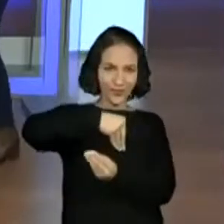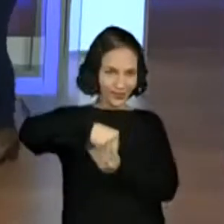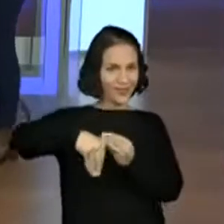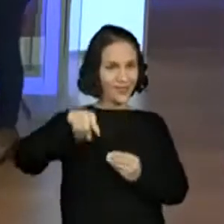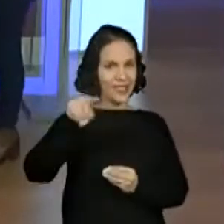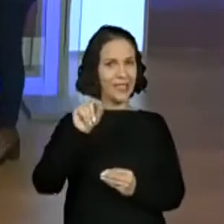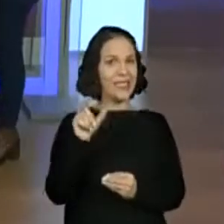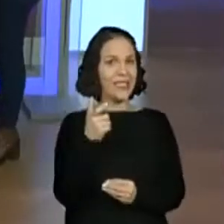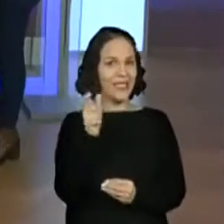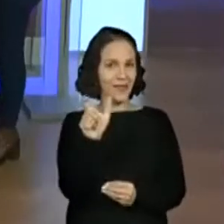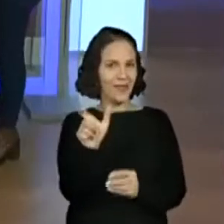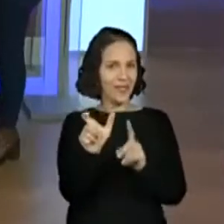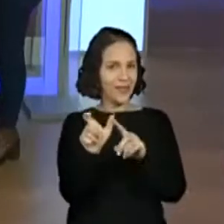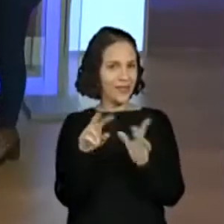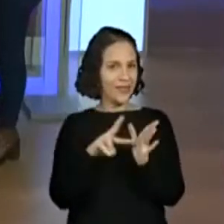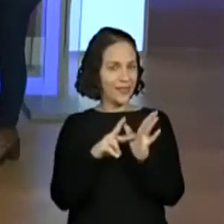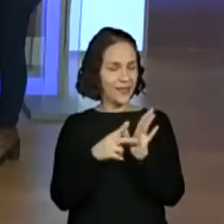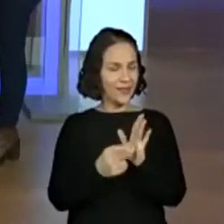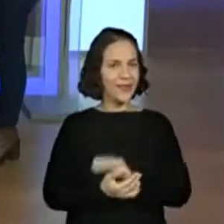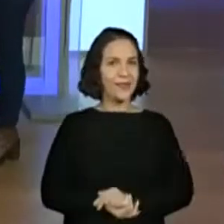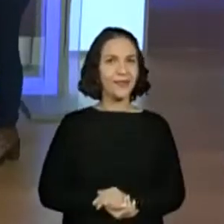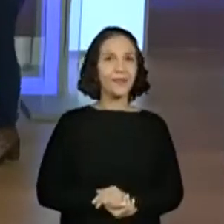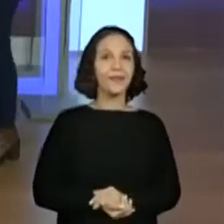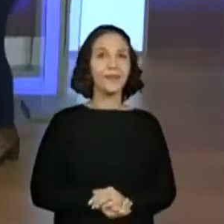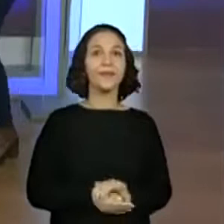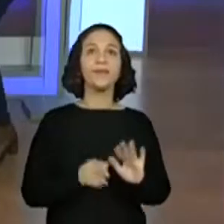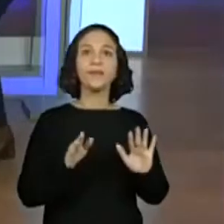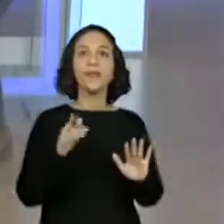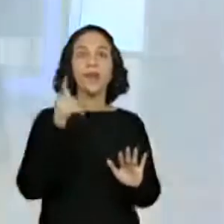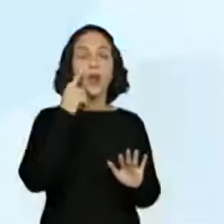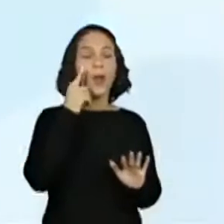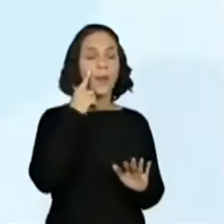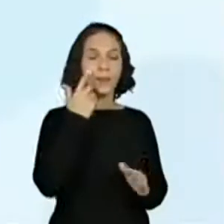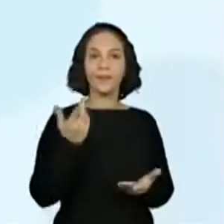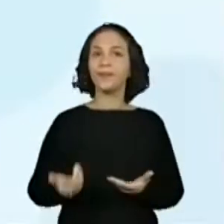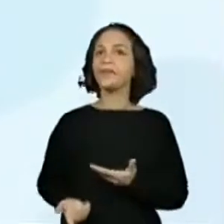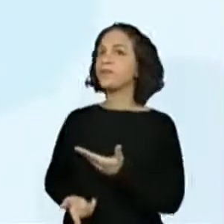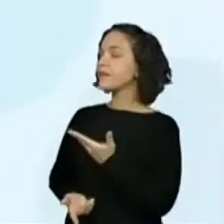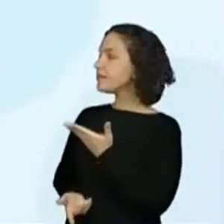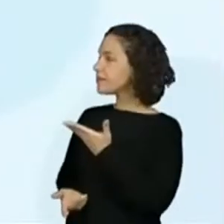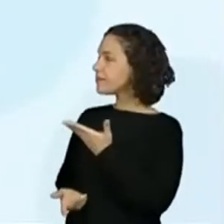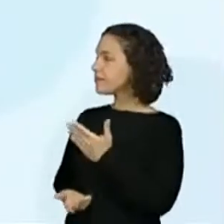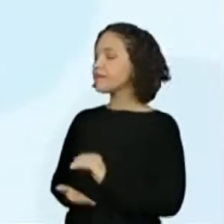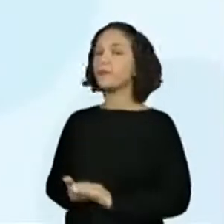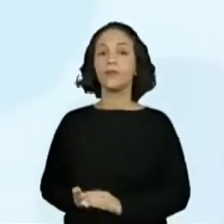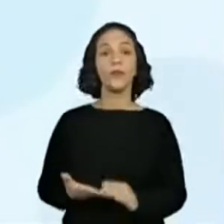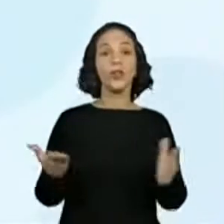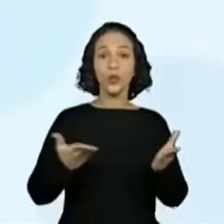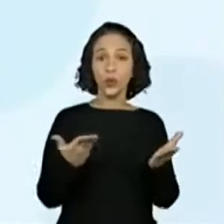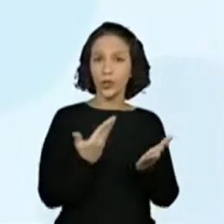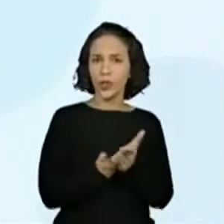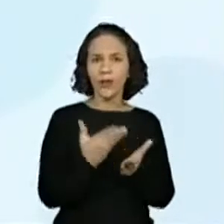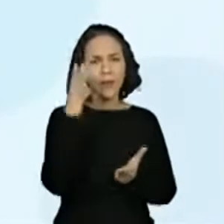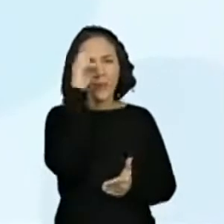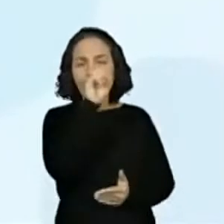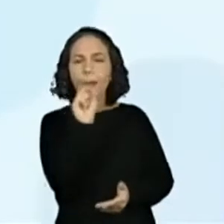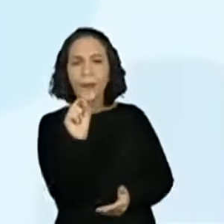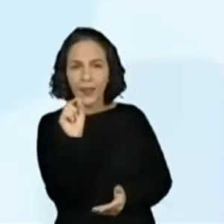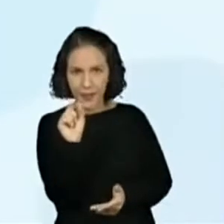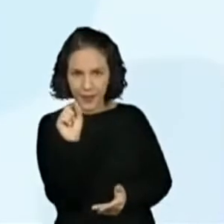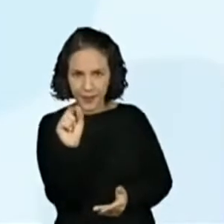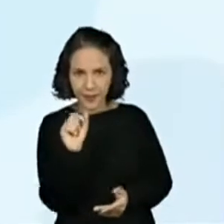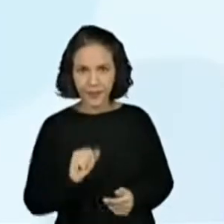lá, vamos para a nossa próxima tela? Olha só, nesta aula nós vamos aprender o quê?